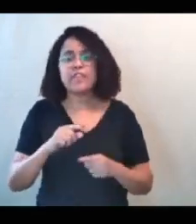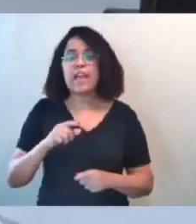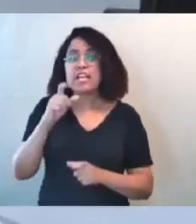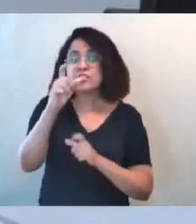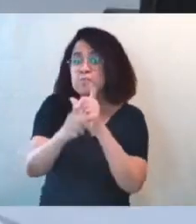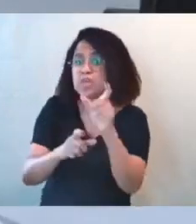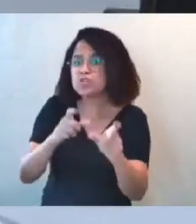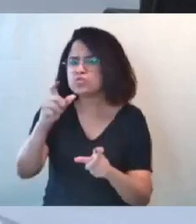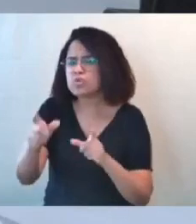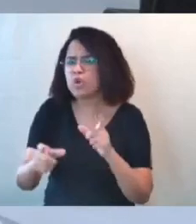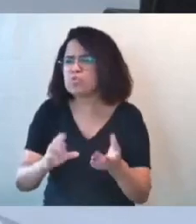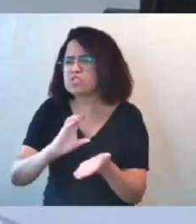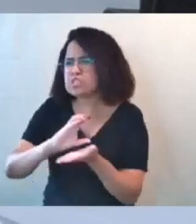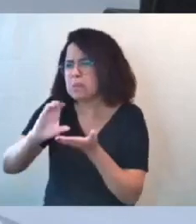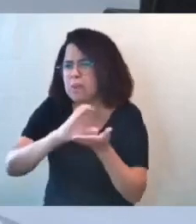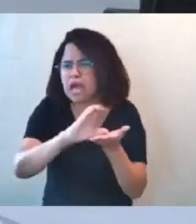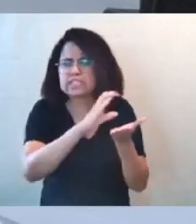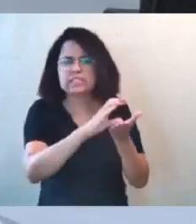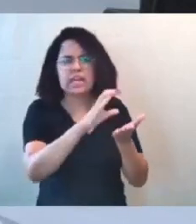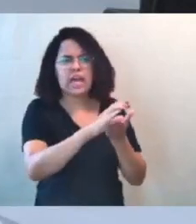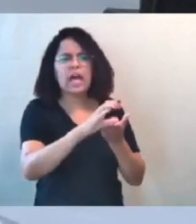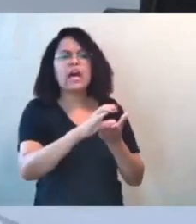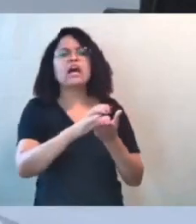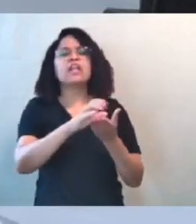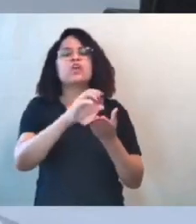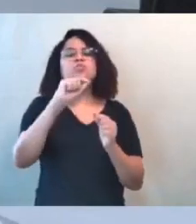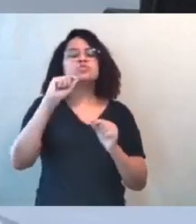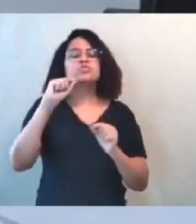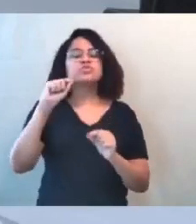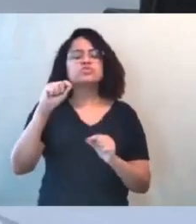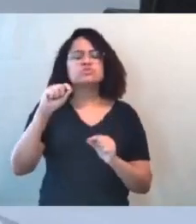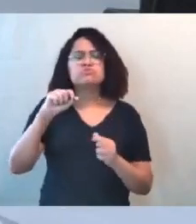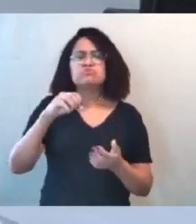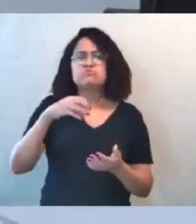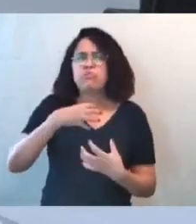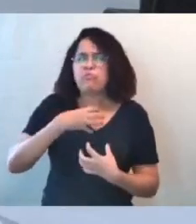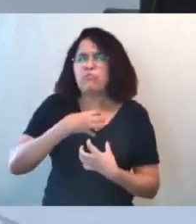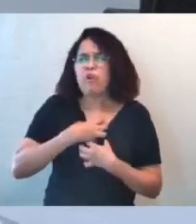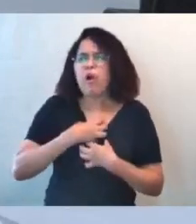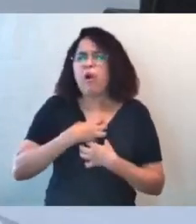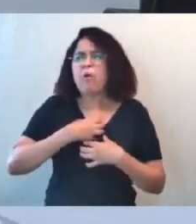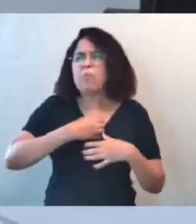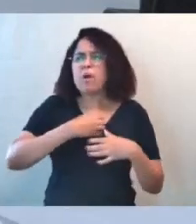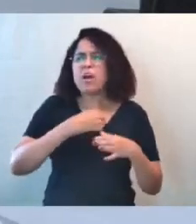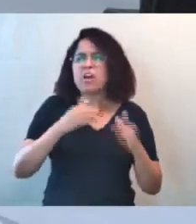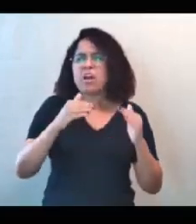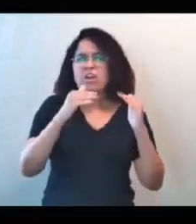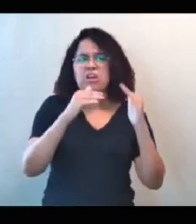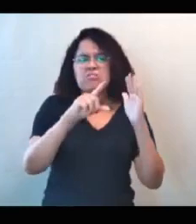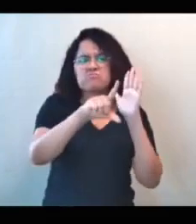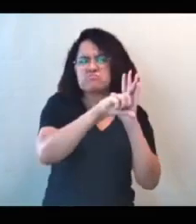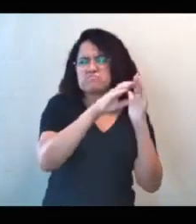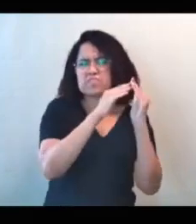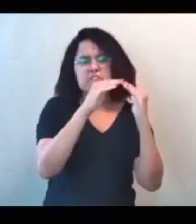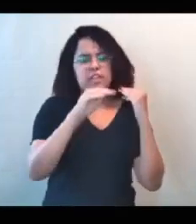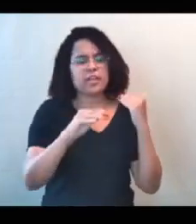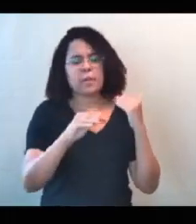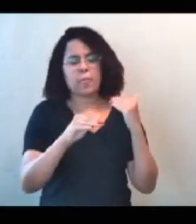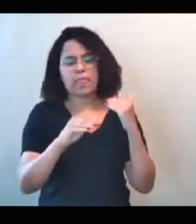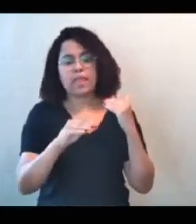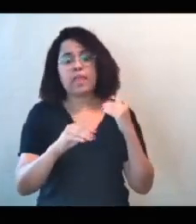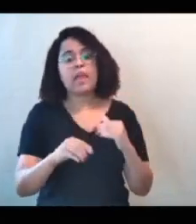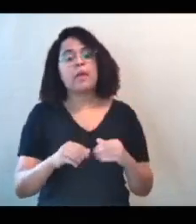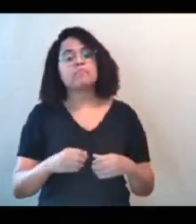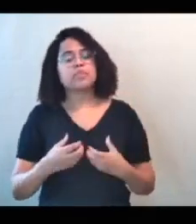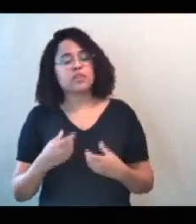dinheiro público de forma ilegal sejam condenadas. Eu sugiro que ou a gente suspenda o depoimento ou